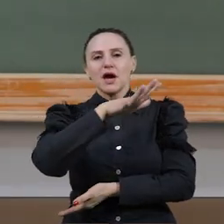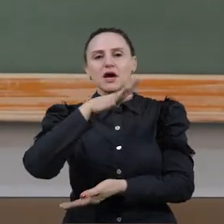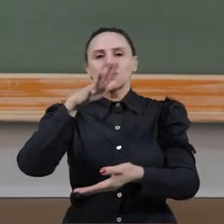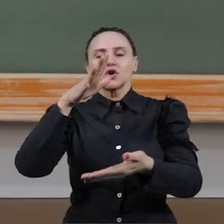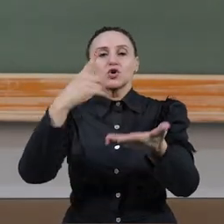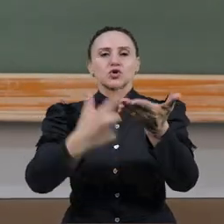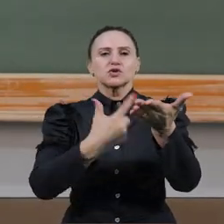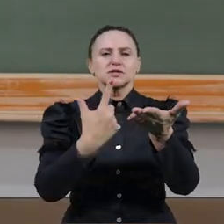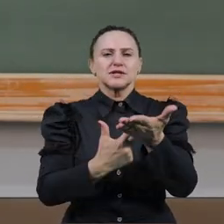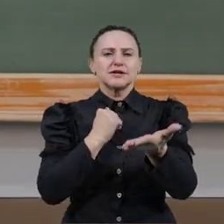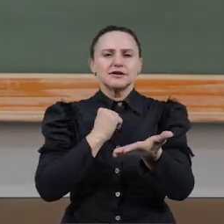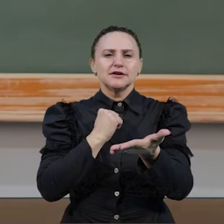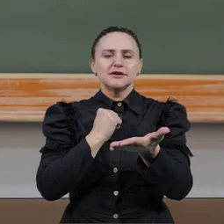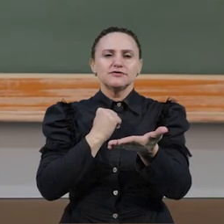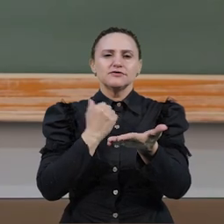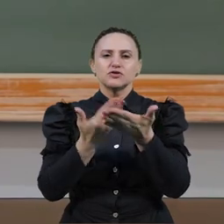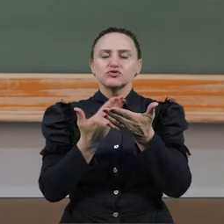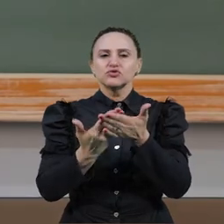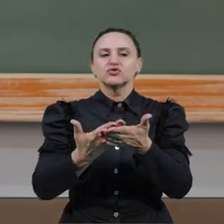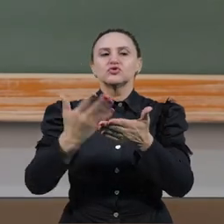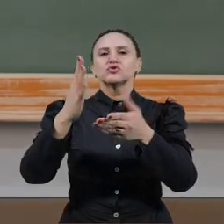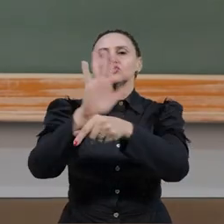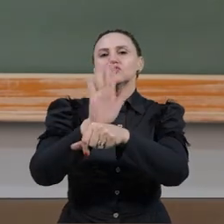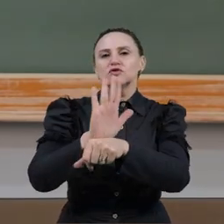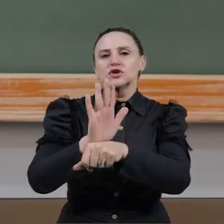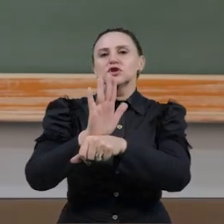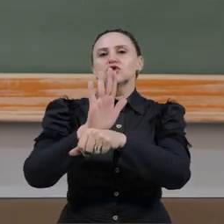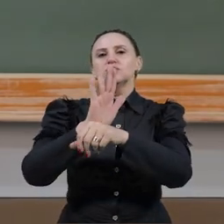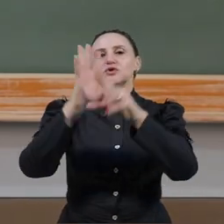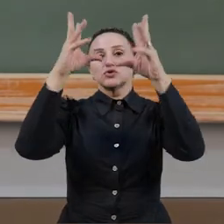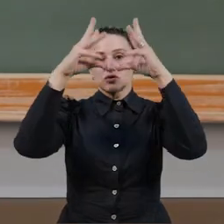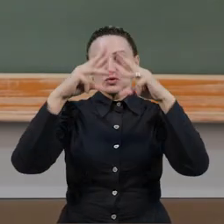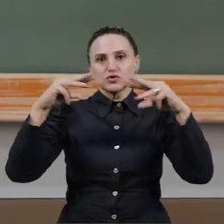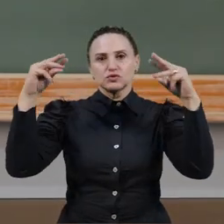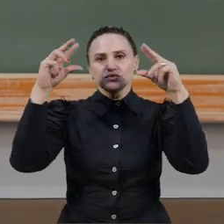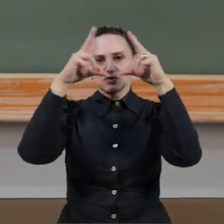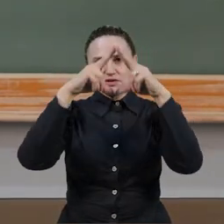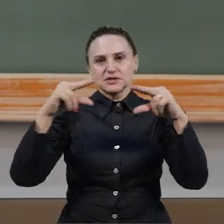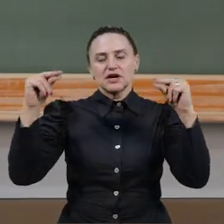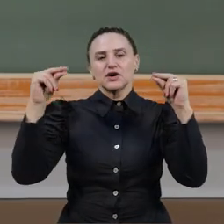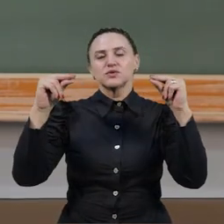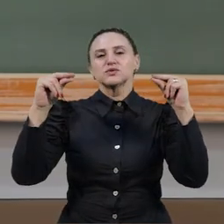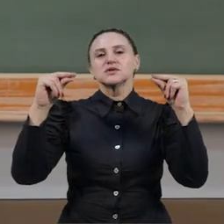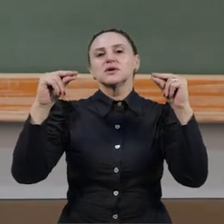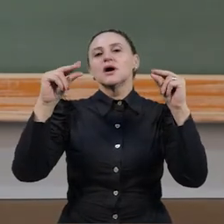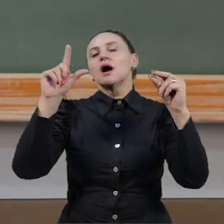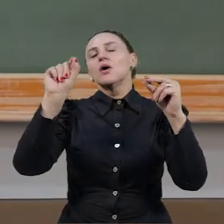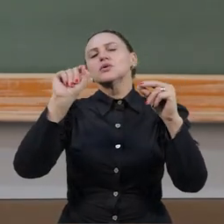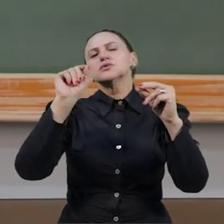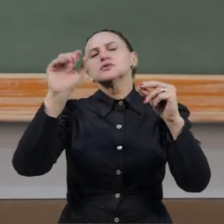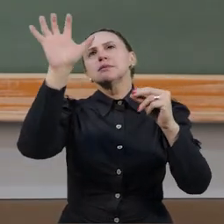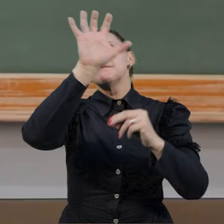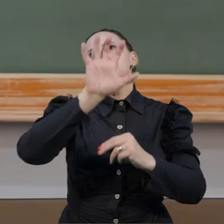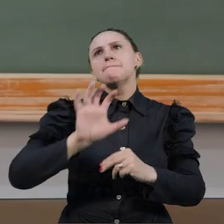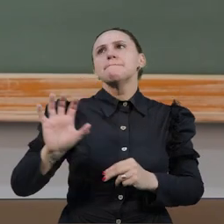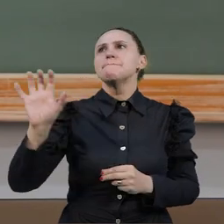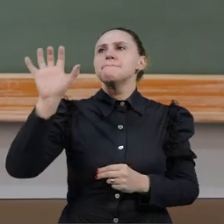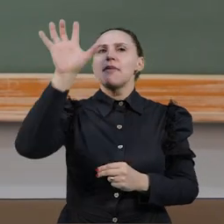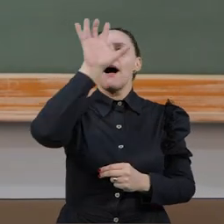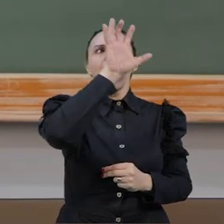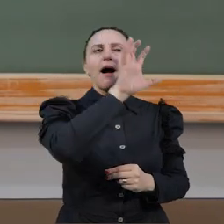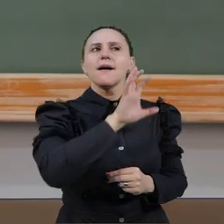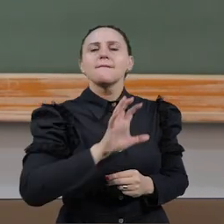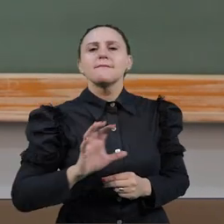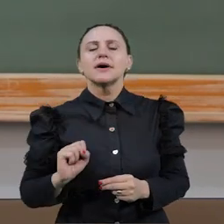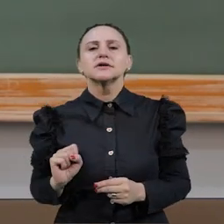os filmes a pesquisa os museus os mapas Como trabalhar os mapas dentro da sala de aula